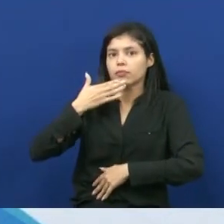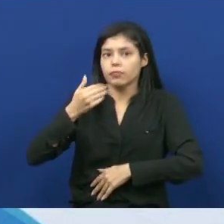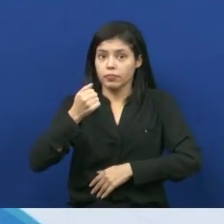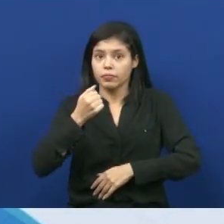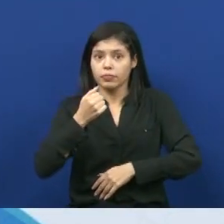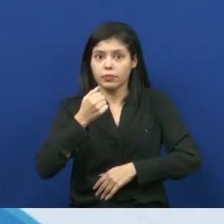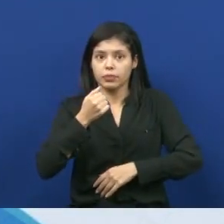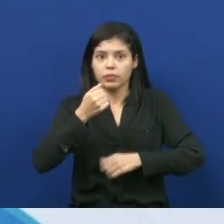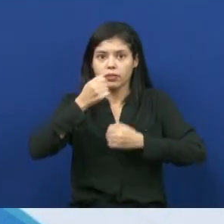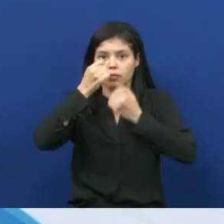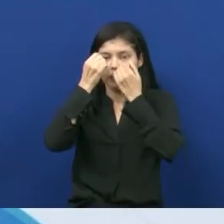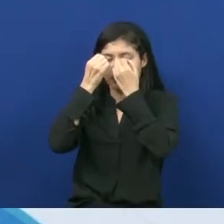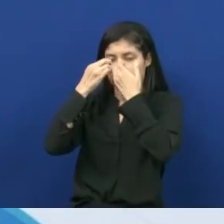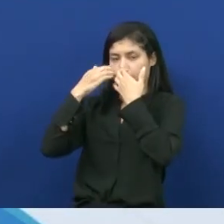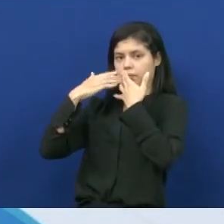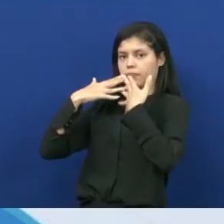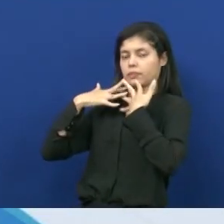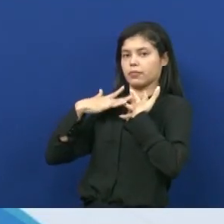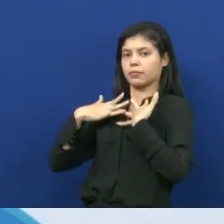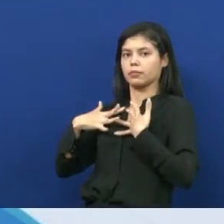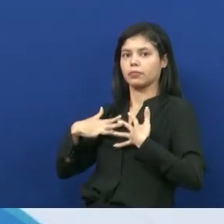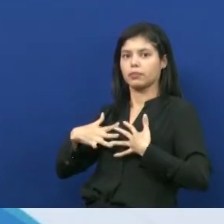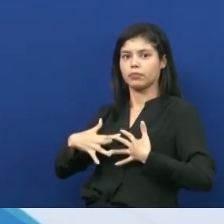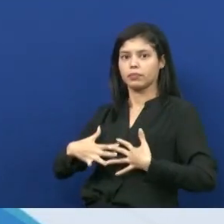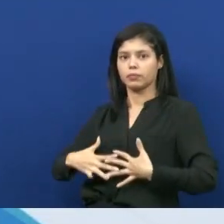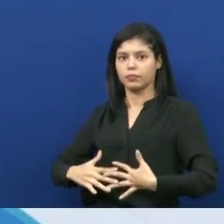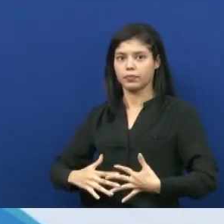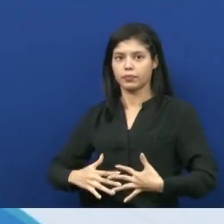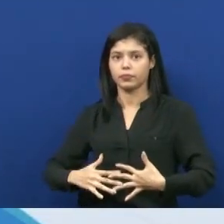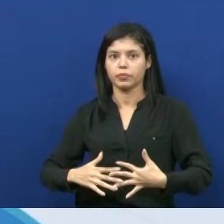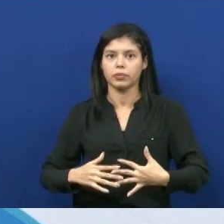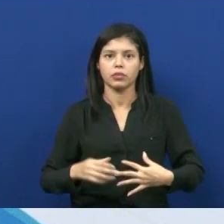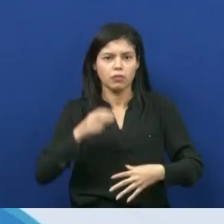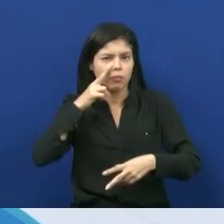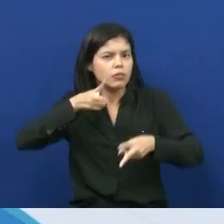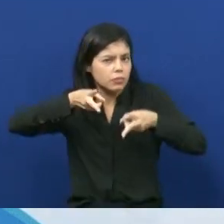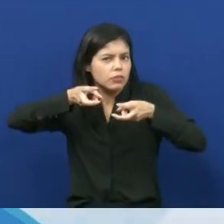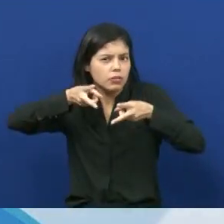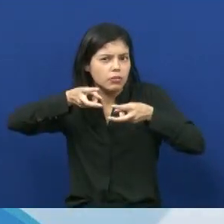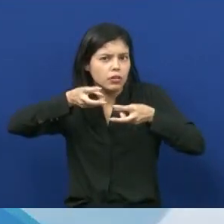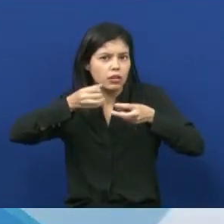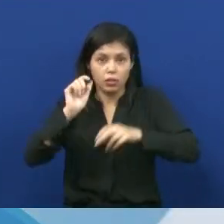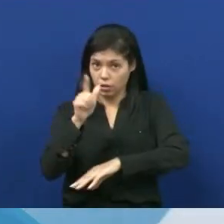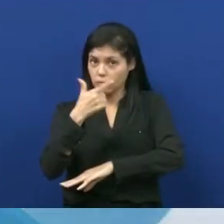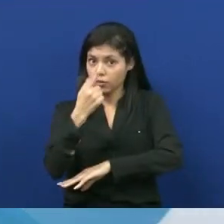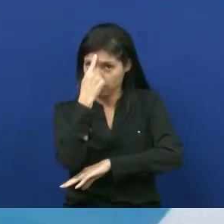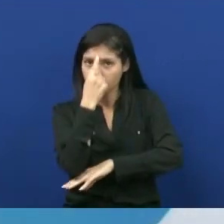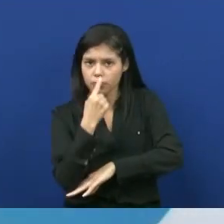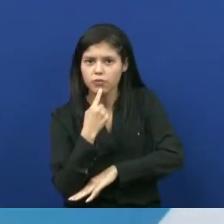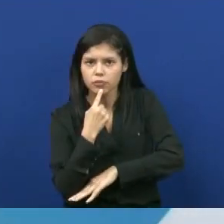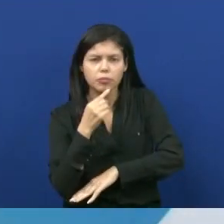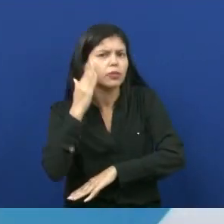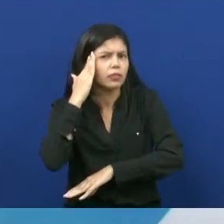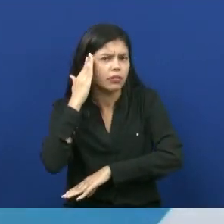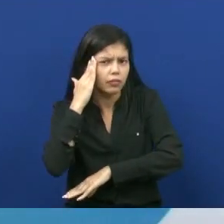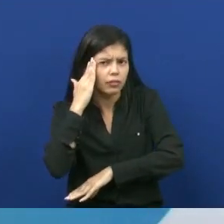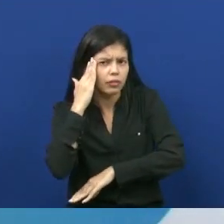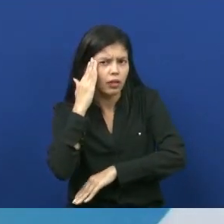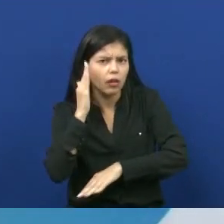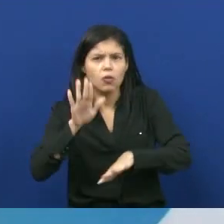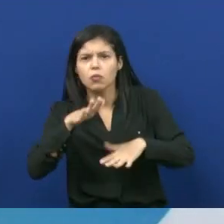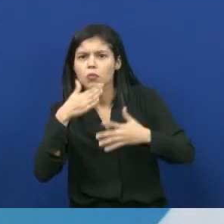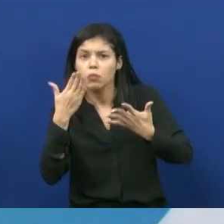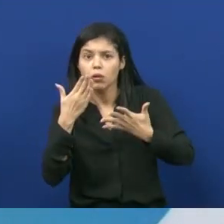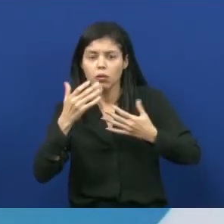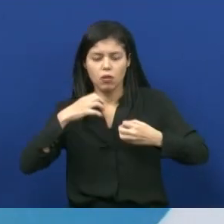ele vai ser distribuído pelo nosso corpo. Vamos observar a próxima imagem para entender quais são